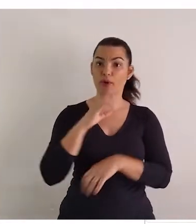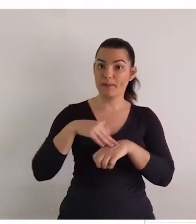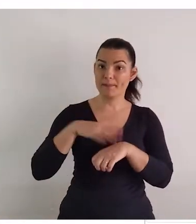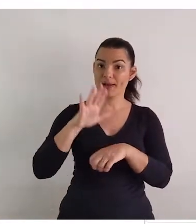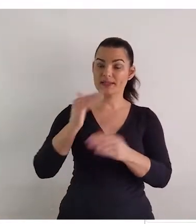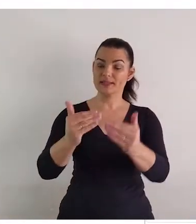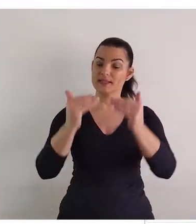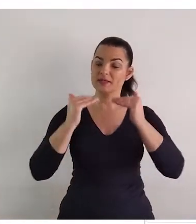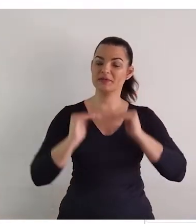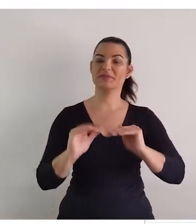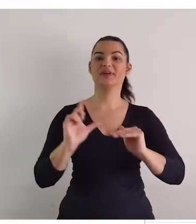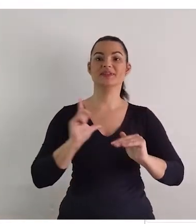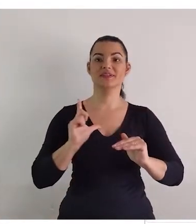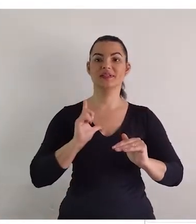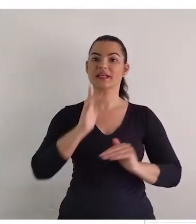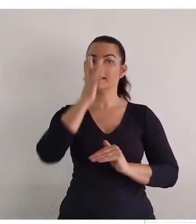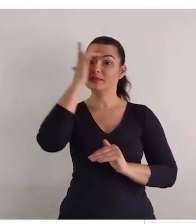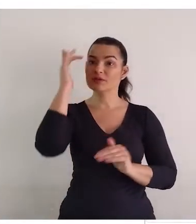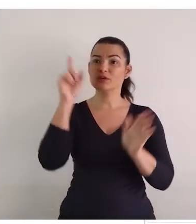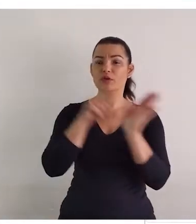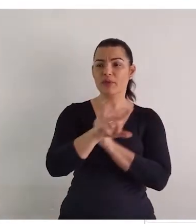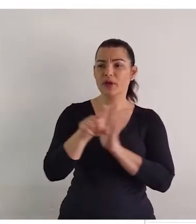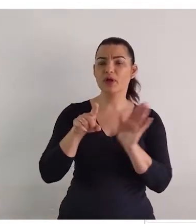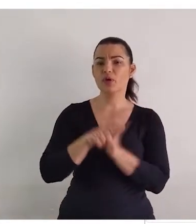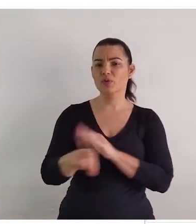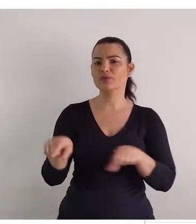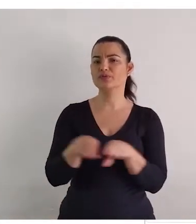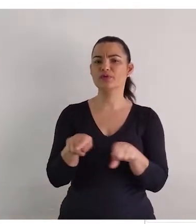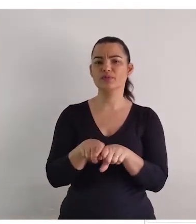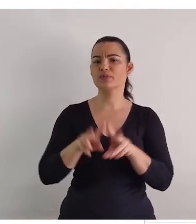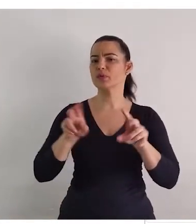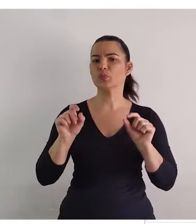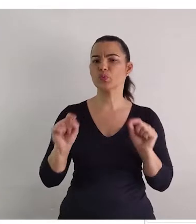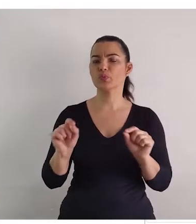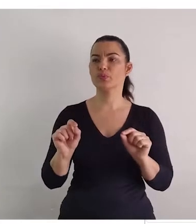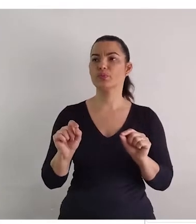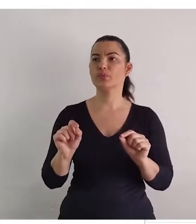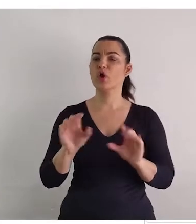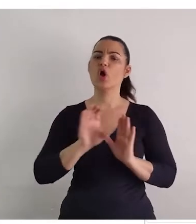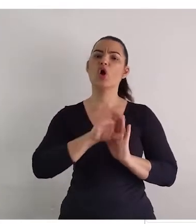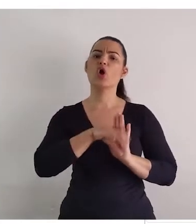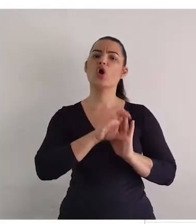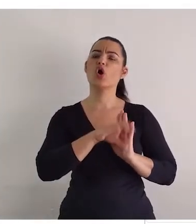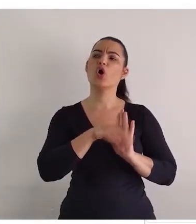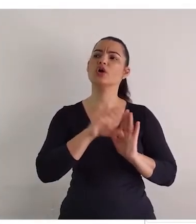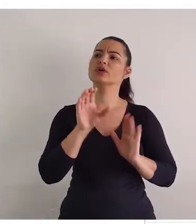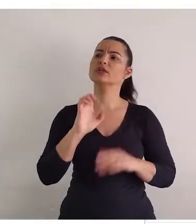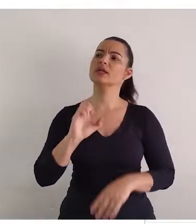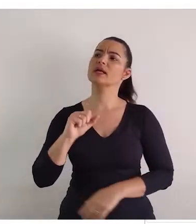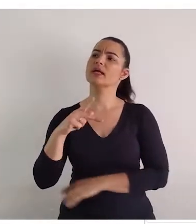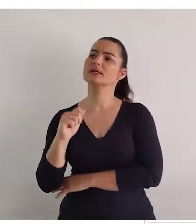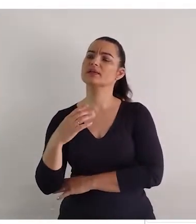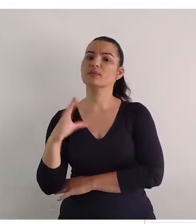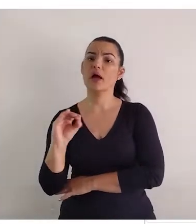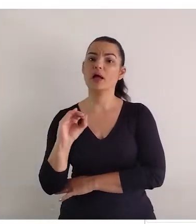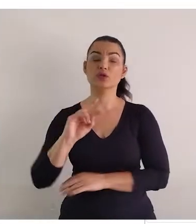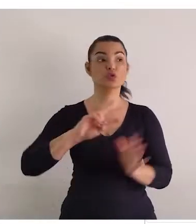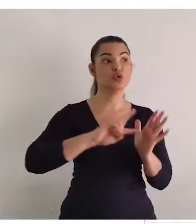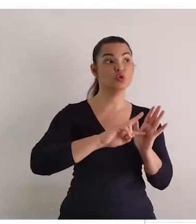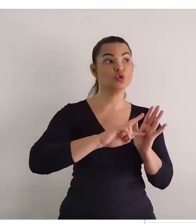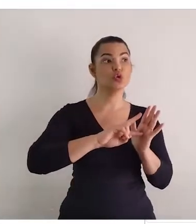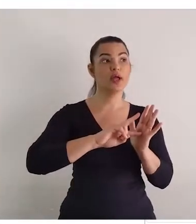embaixo tem, olha, as pessoas também perguntam. Qual o conceito de espaço? Qual é o sinônimo de